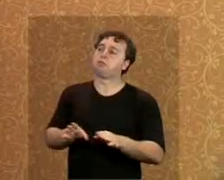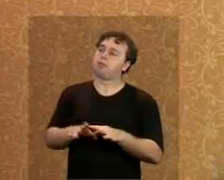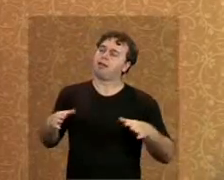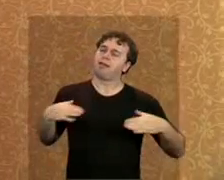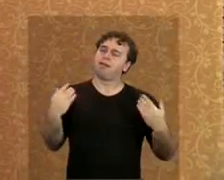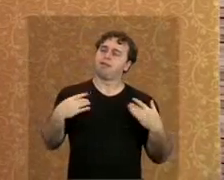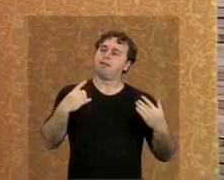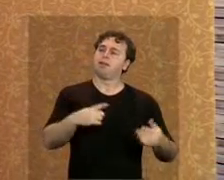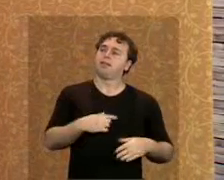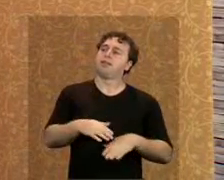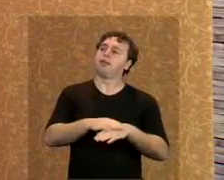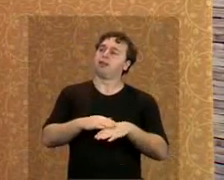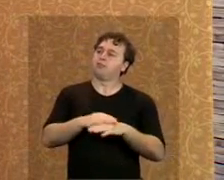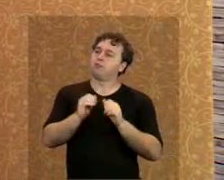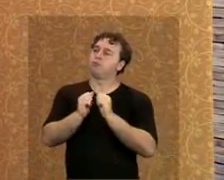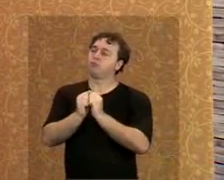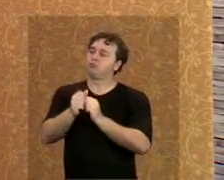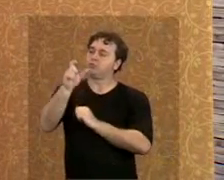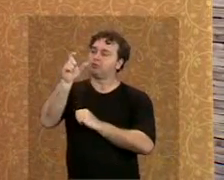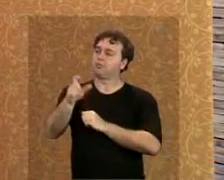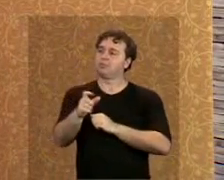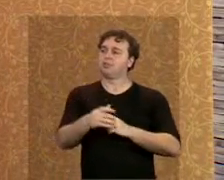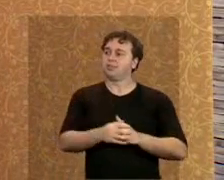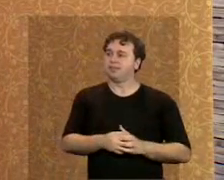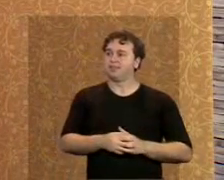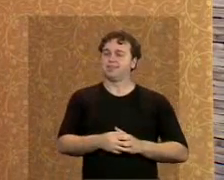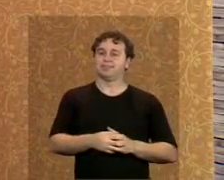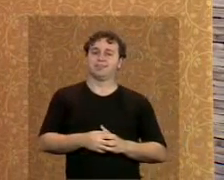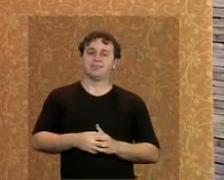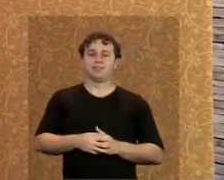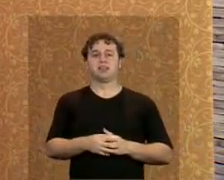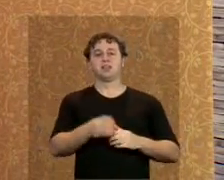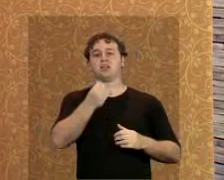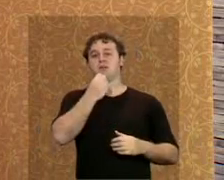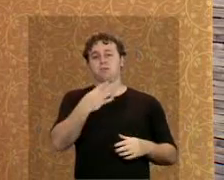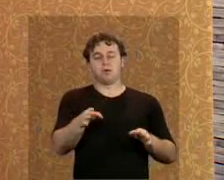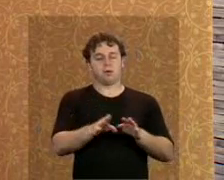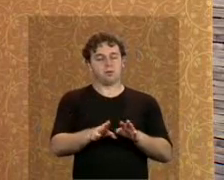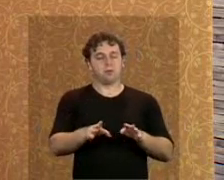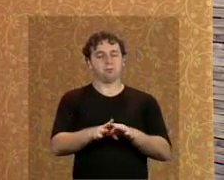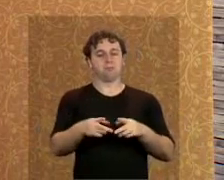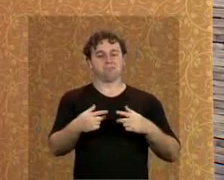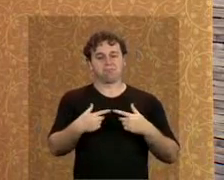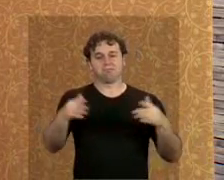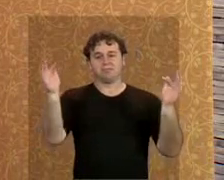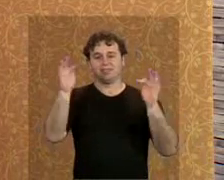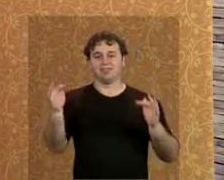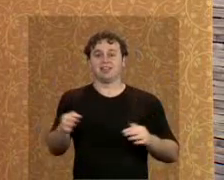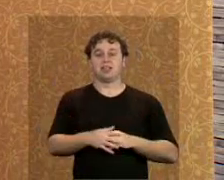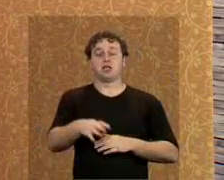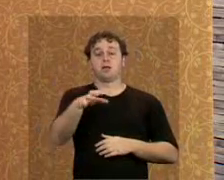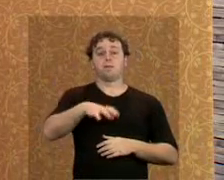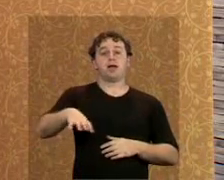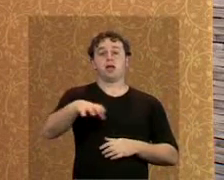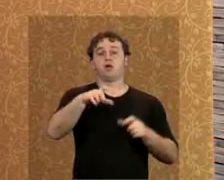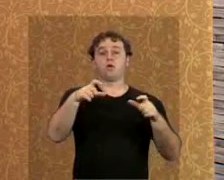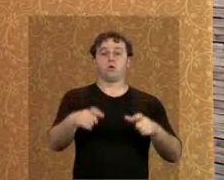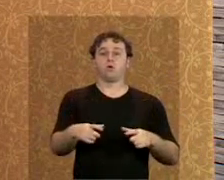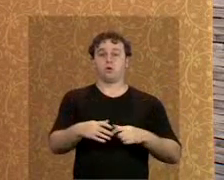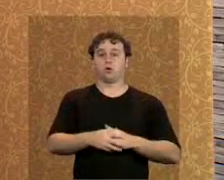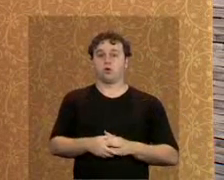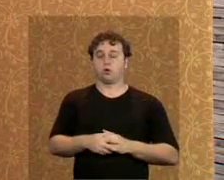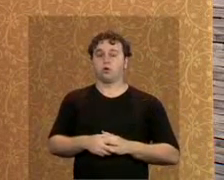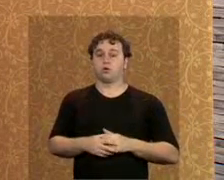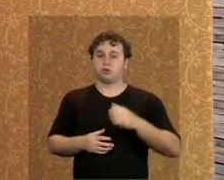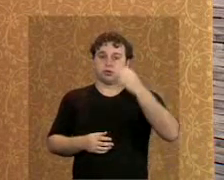em participar da oportunidade de orar o terço. É recíproco. Eu fico muito feliz. Você fala de qual bairro? Eu sou daqui